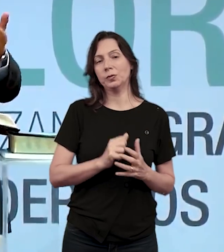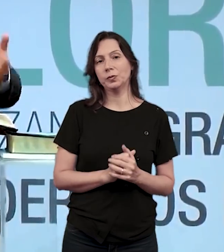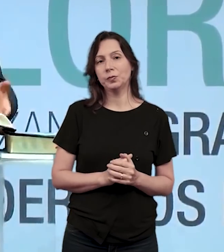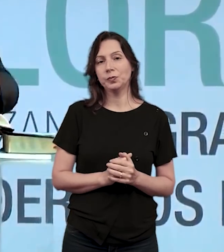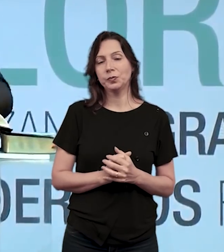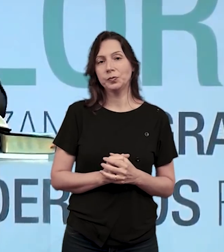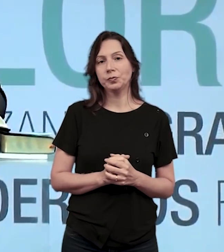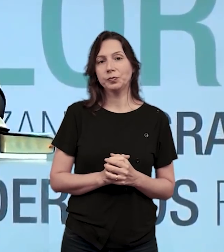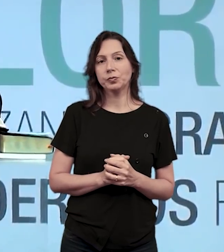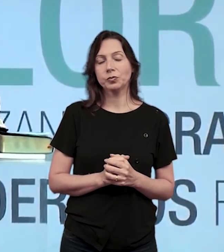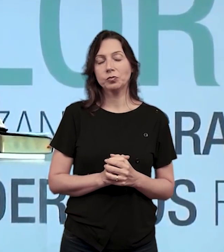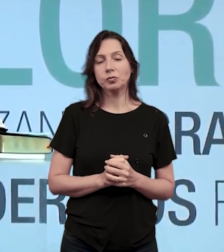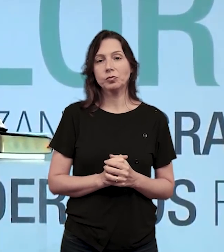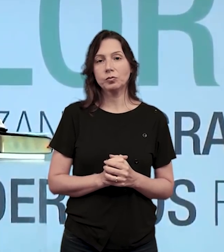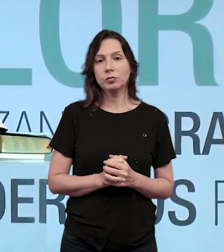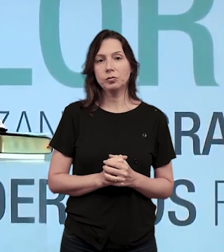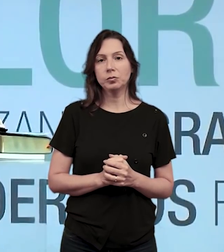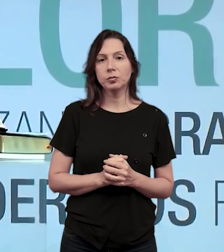constante como este homem.